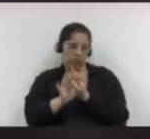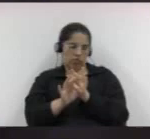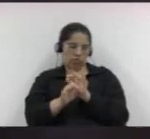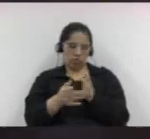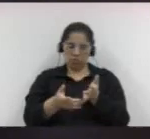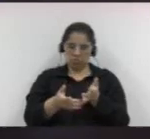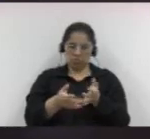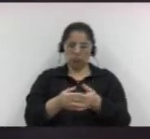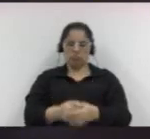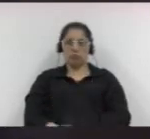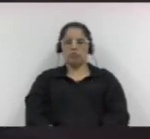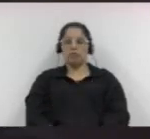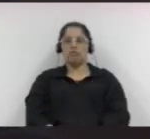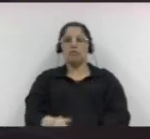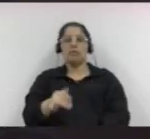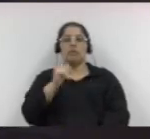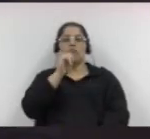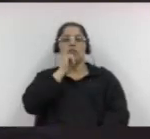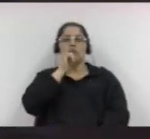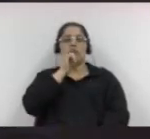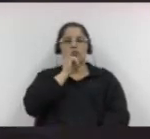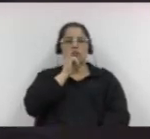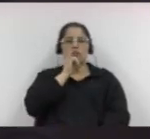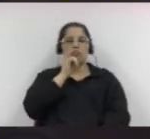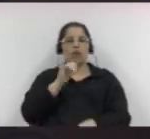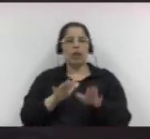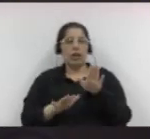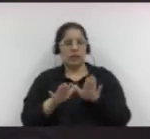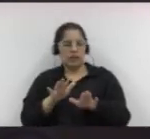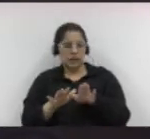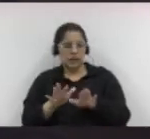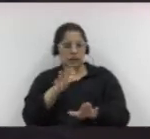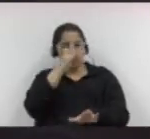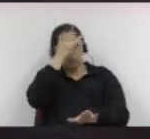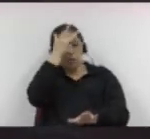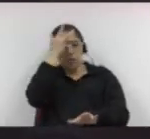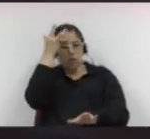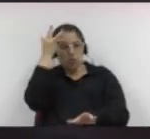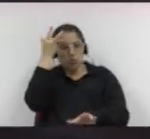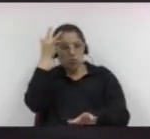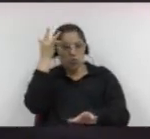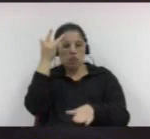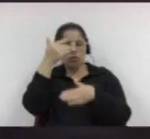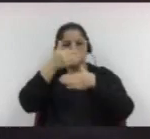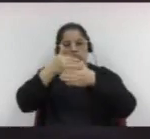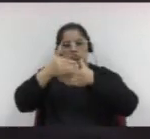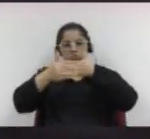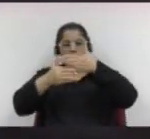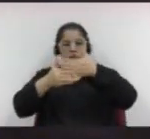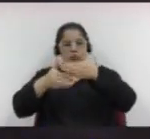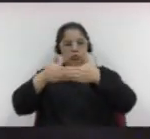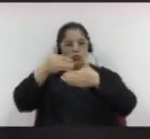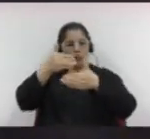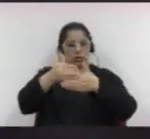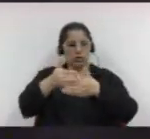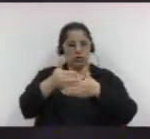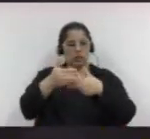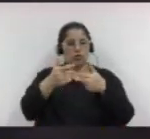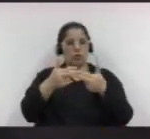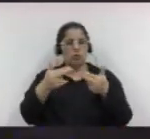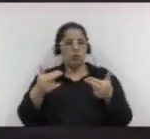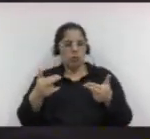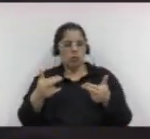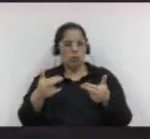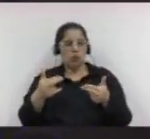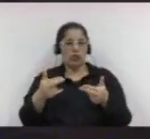até mesmo um barracão para uma empresa, demora-se de 4 a 6 meses e eu tenho reclamação